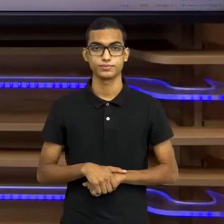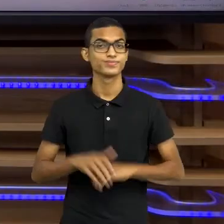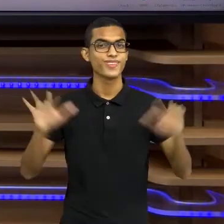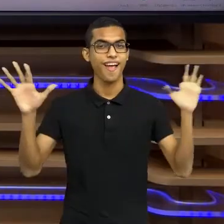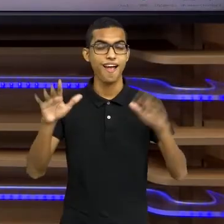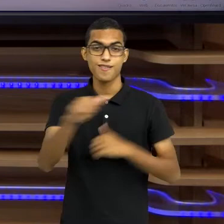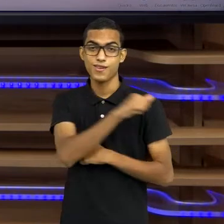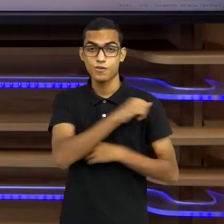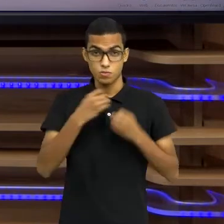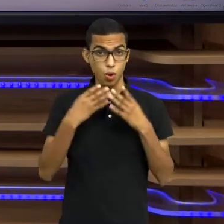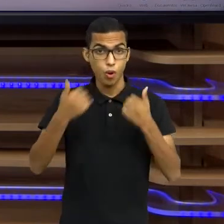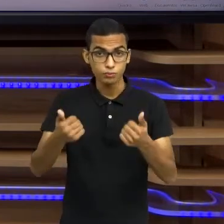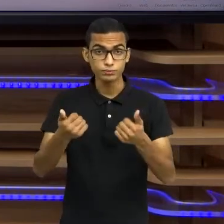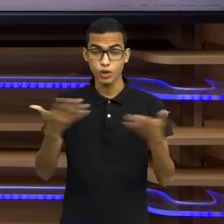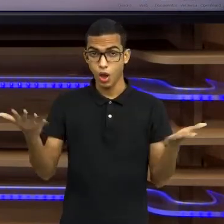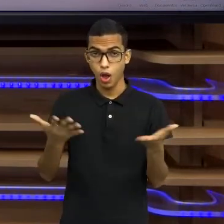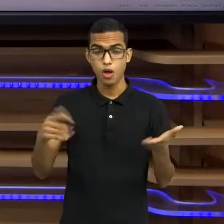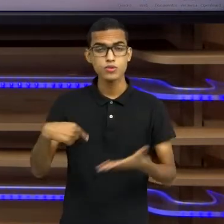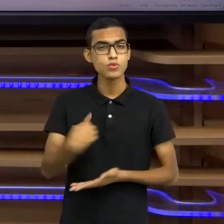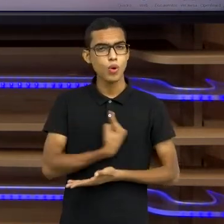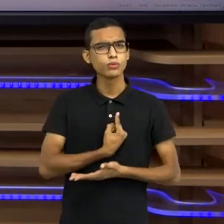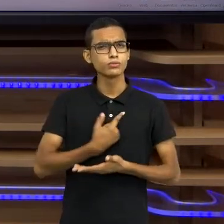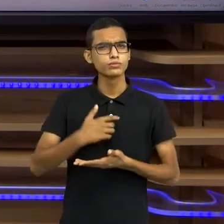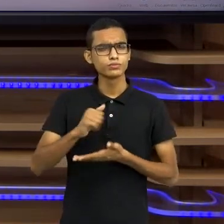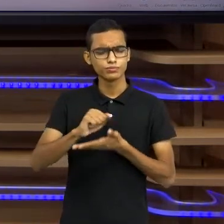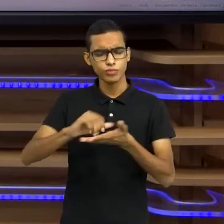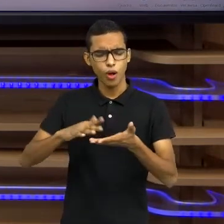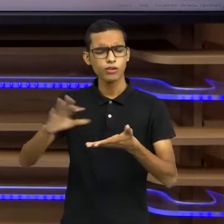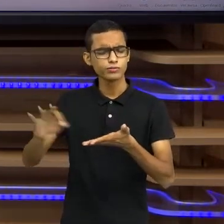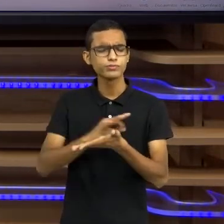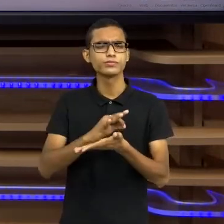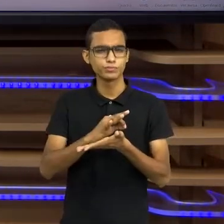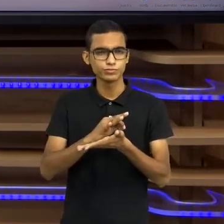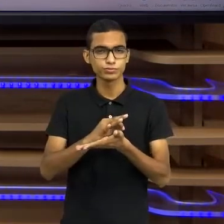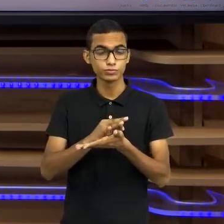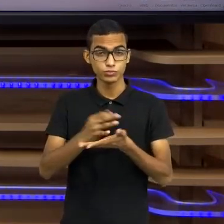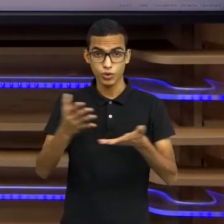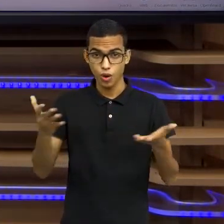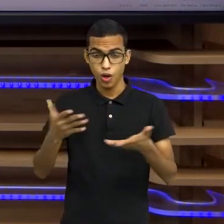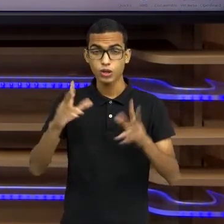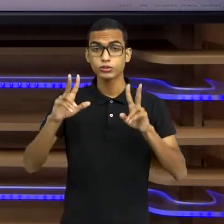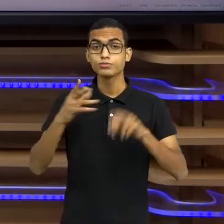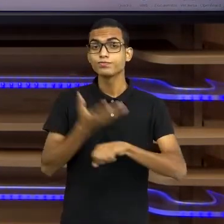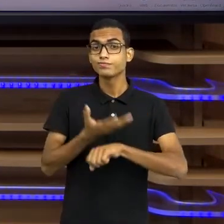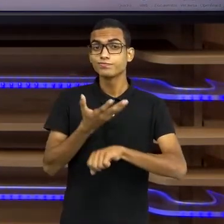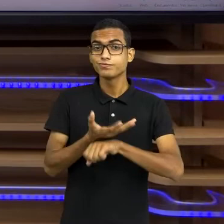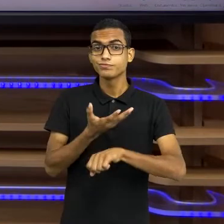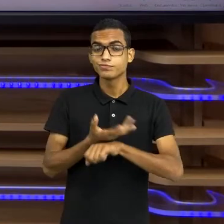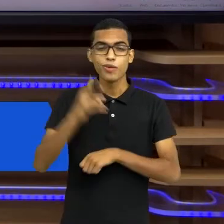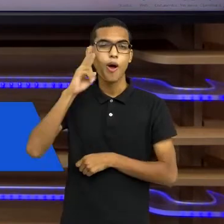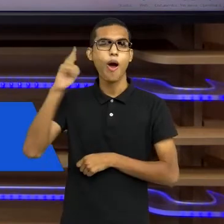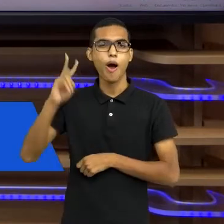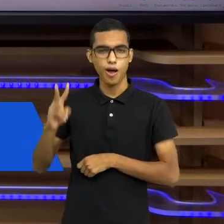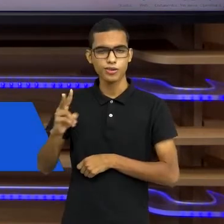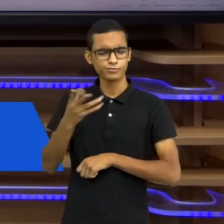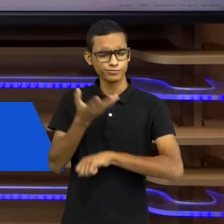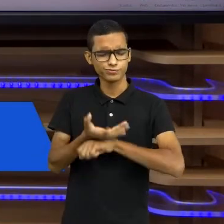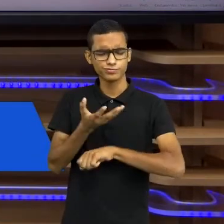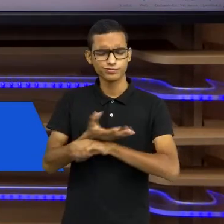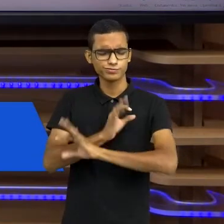Oi, gente, tudo bom? Então, agora nós vamos fazer as nossas correções do Exercitando de História. Eu considero uma